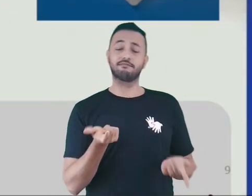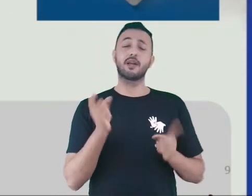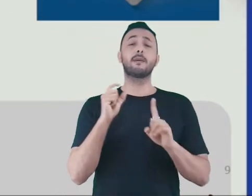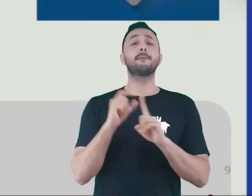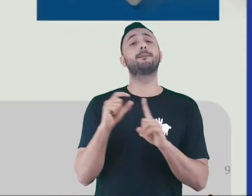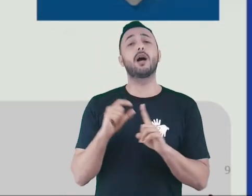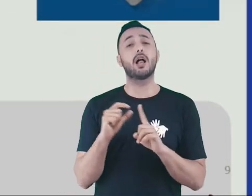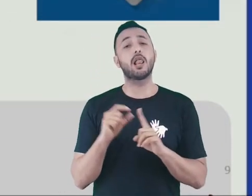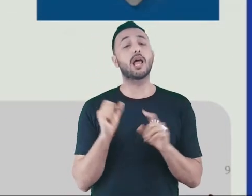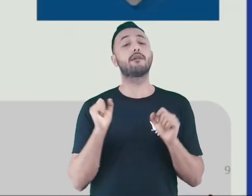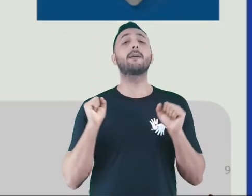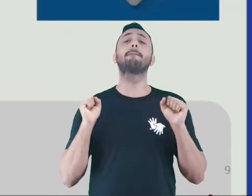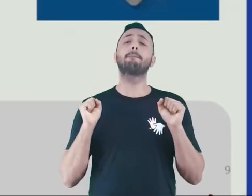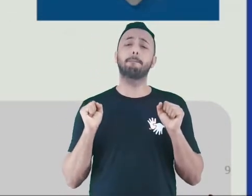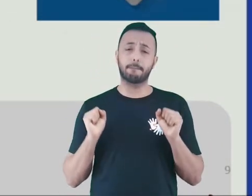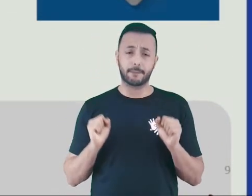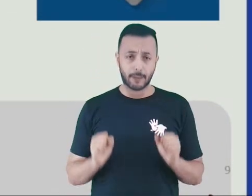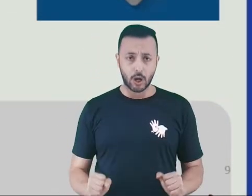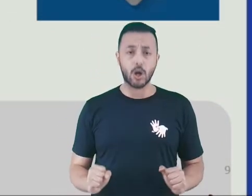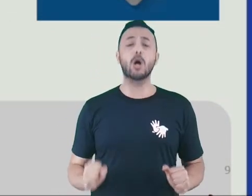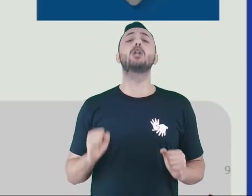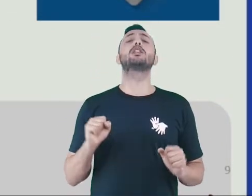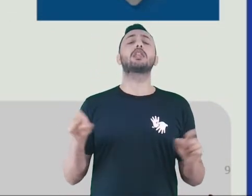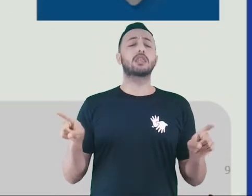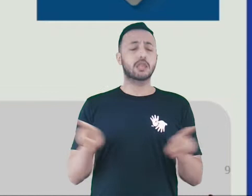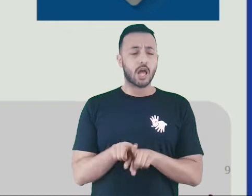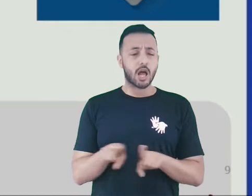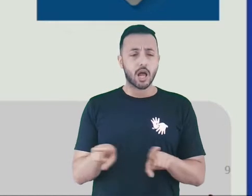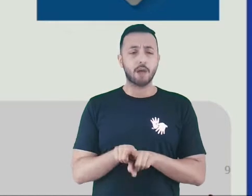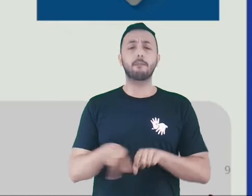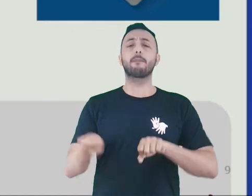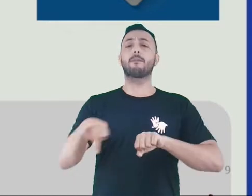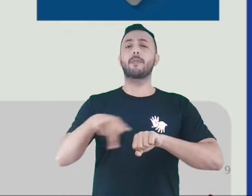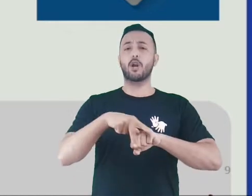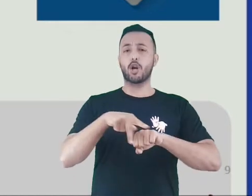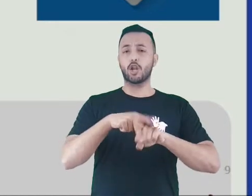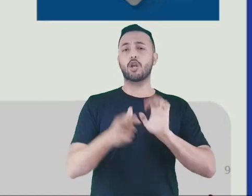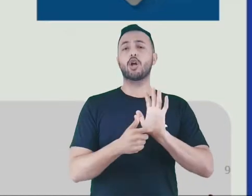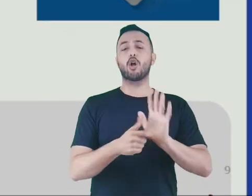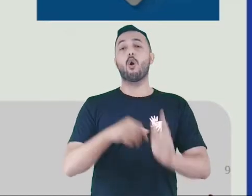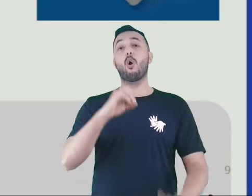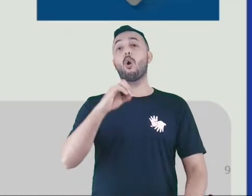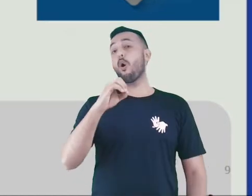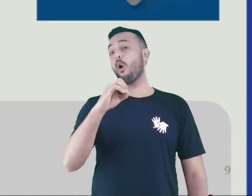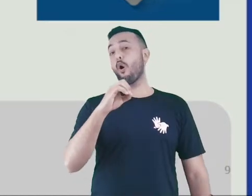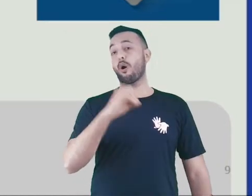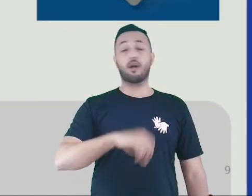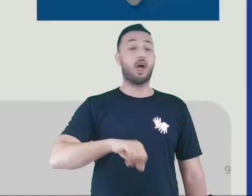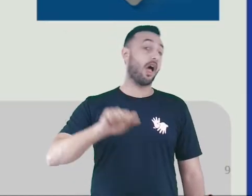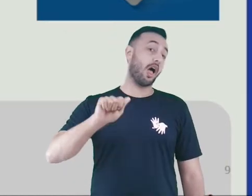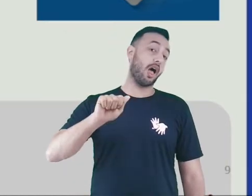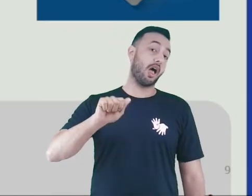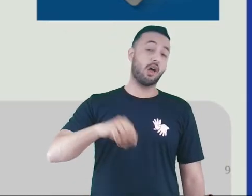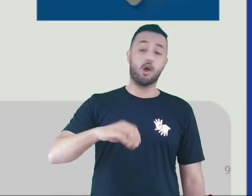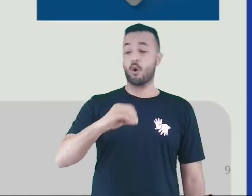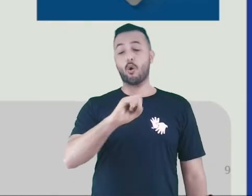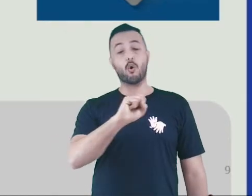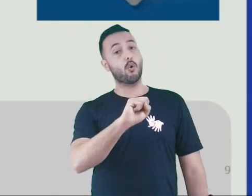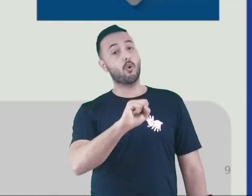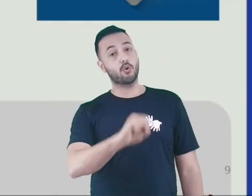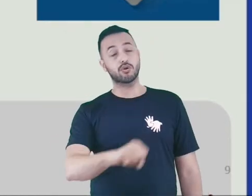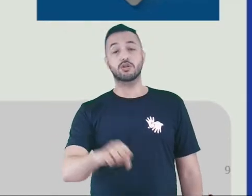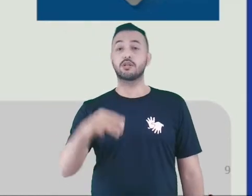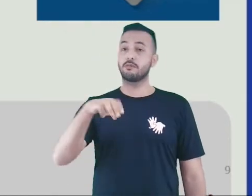Palavras que podem atuar também como pronome demonstrativo. O, a, as,